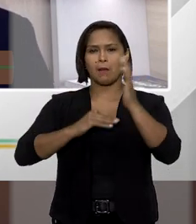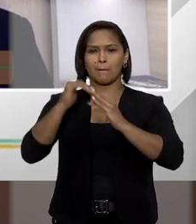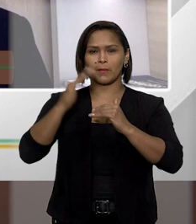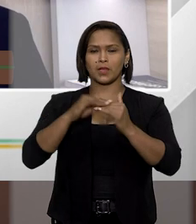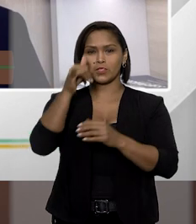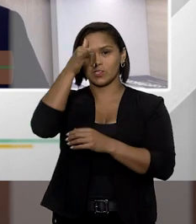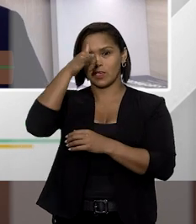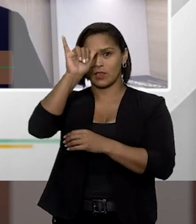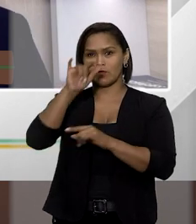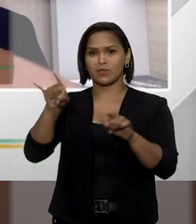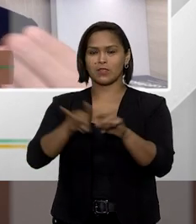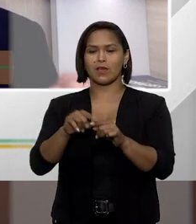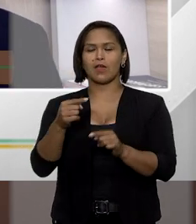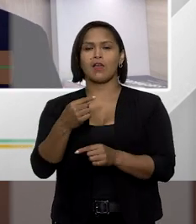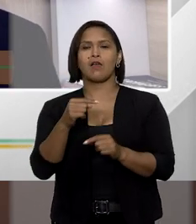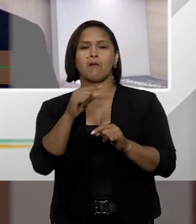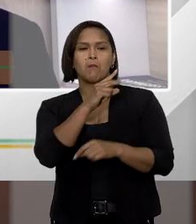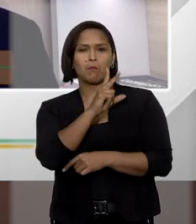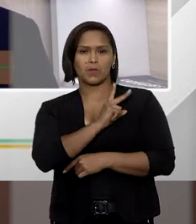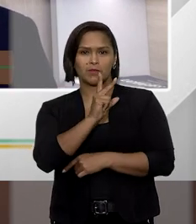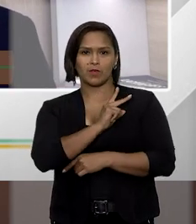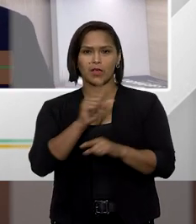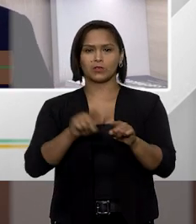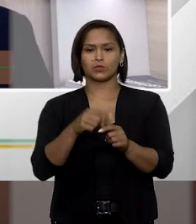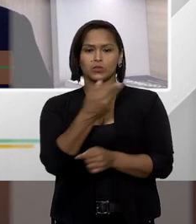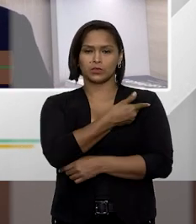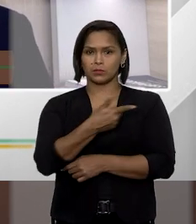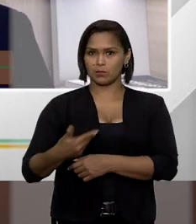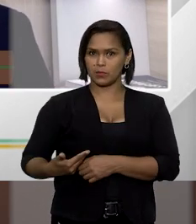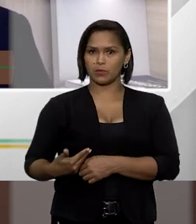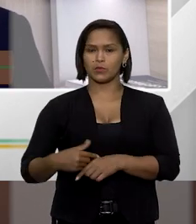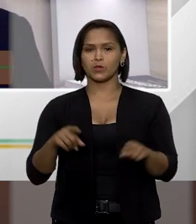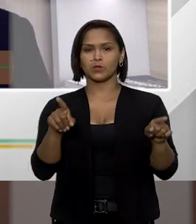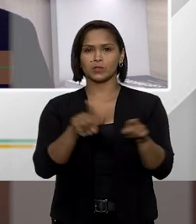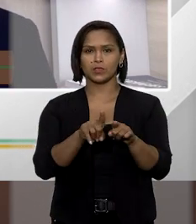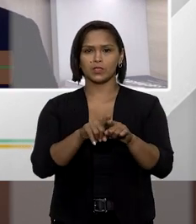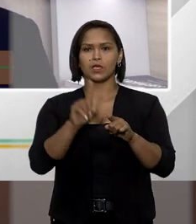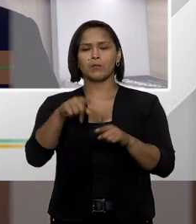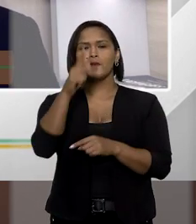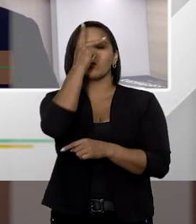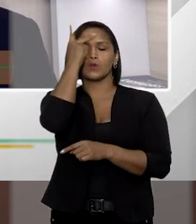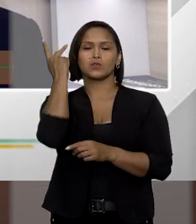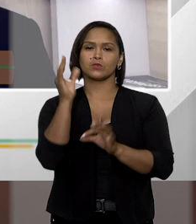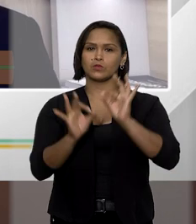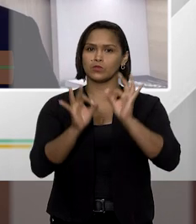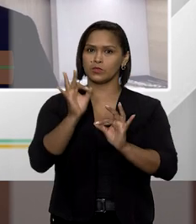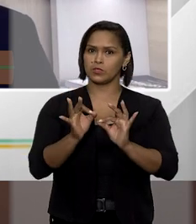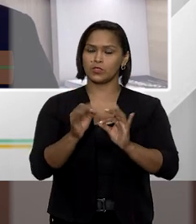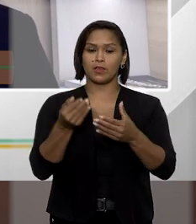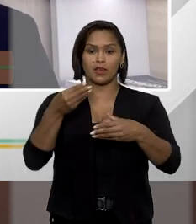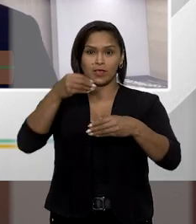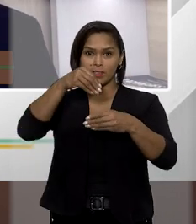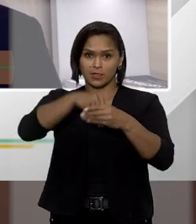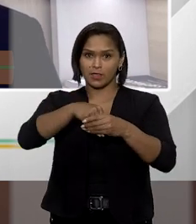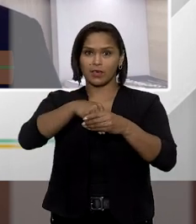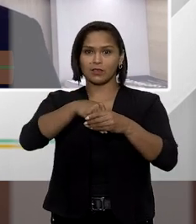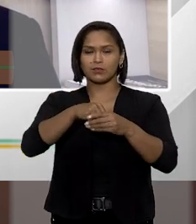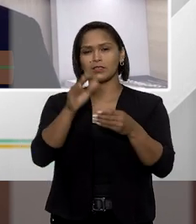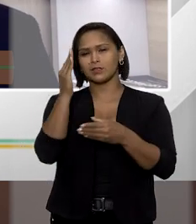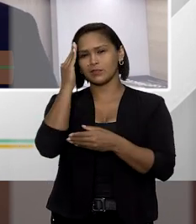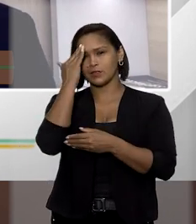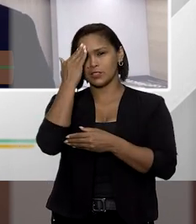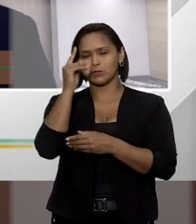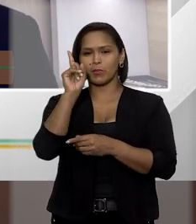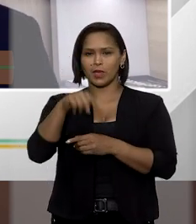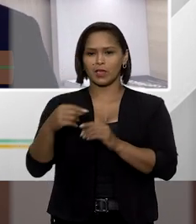de corrupção por agentes privados, por agentes públicos e também por pessoas jurídicas. E dentro desta